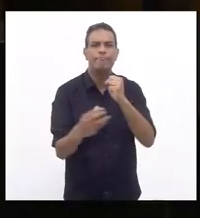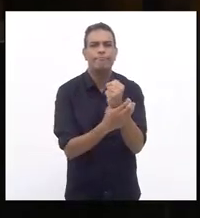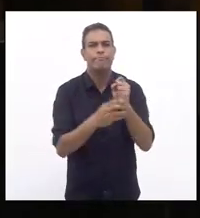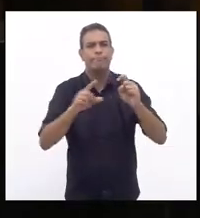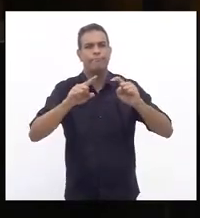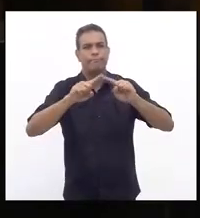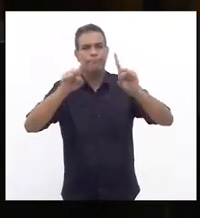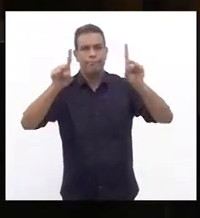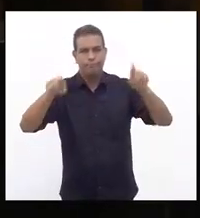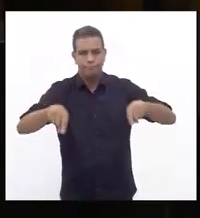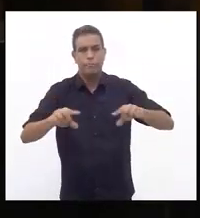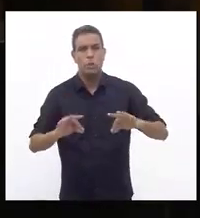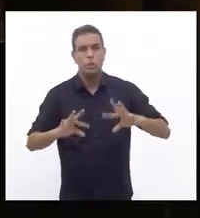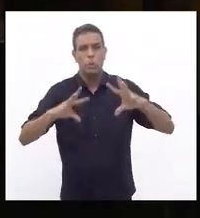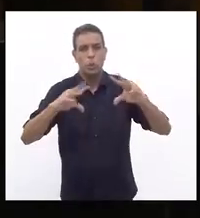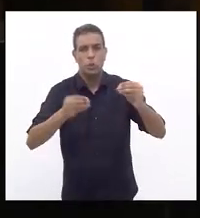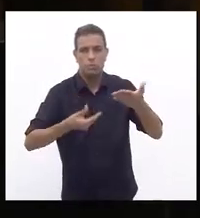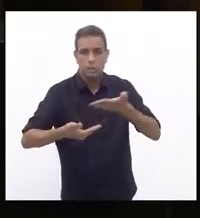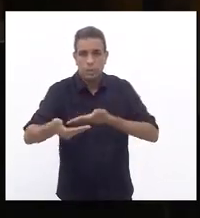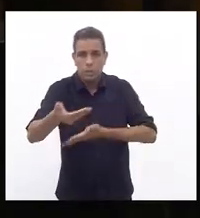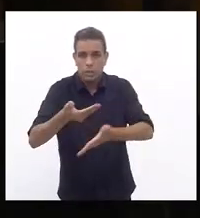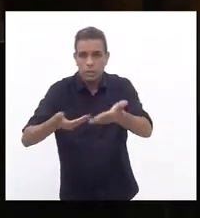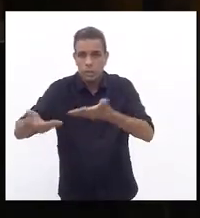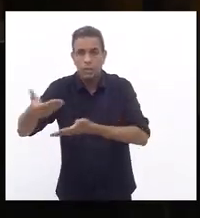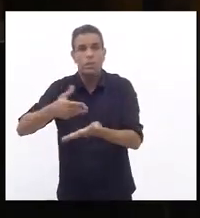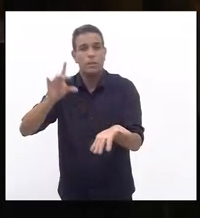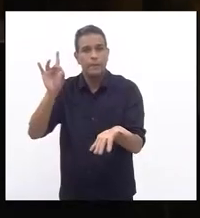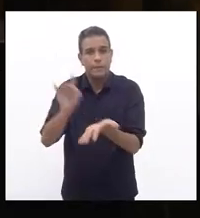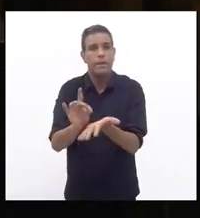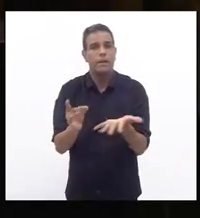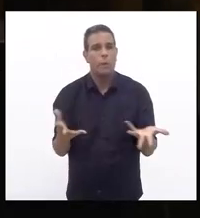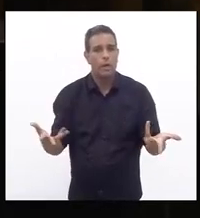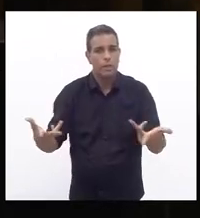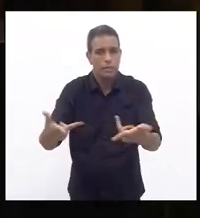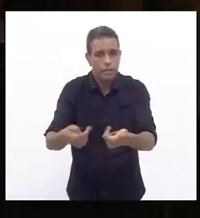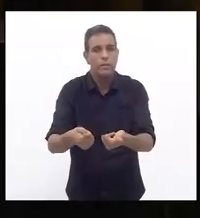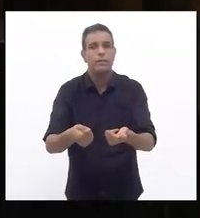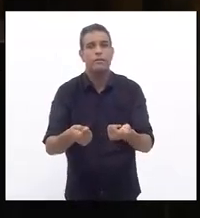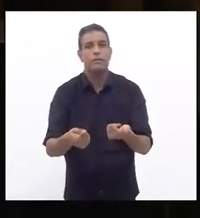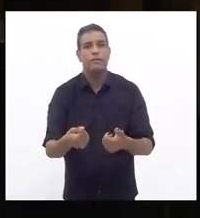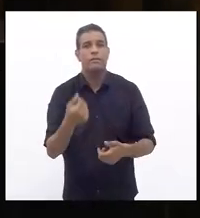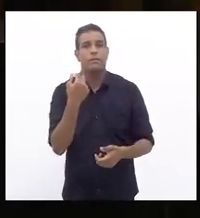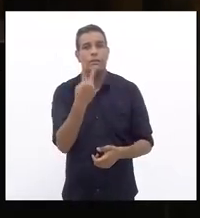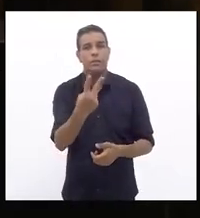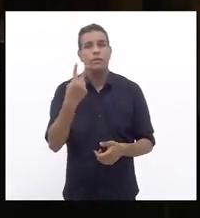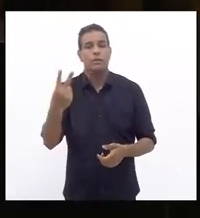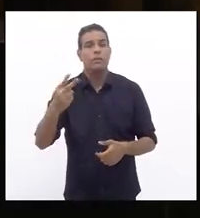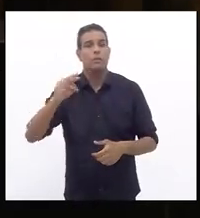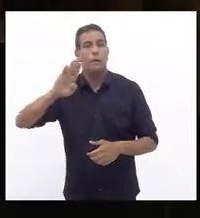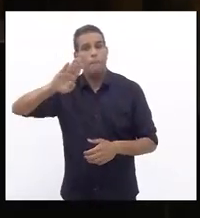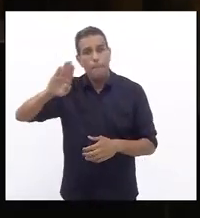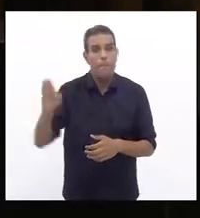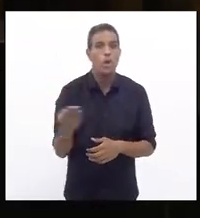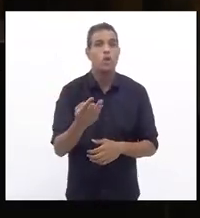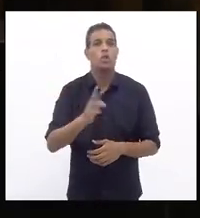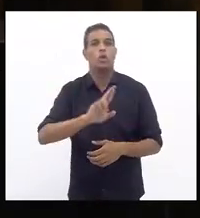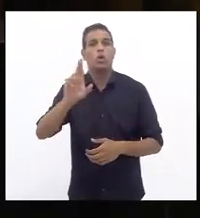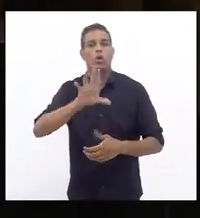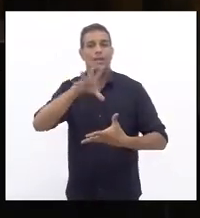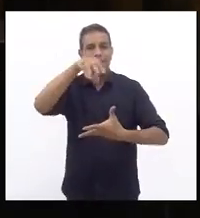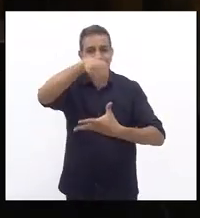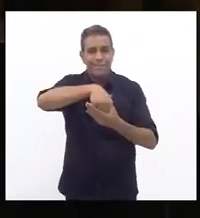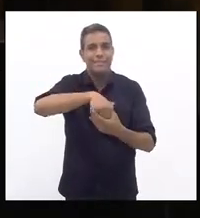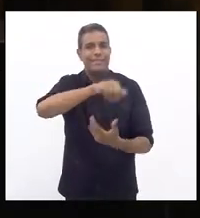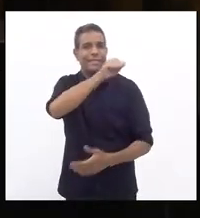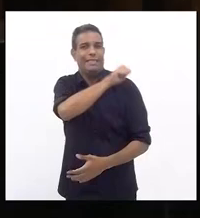e garantir que o serviço seja, de fato, de qualidade. São 22 bilhões nos cofres do Rio de